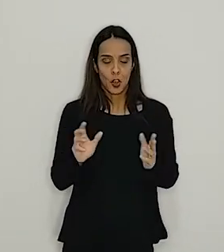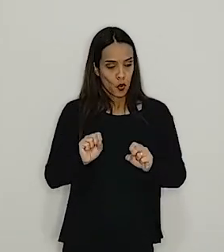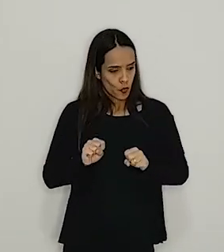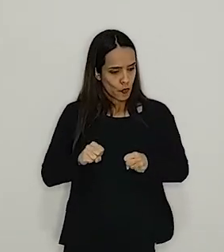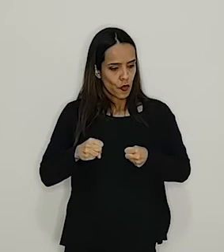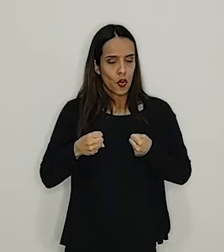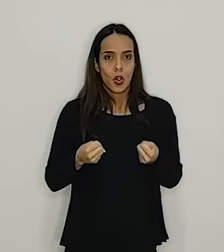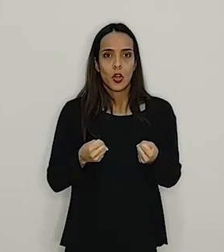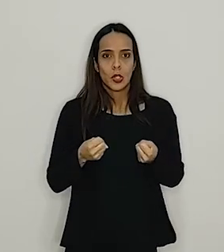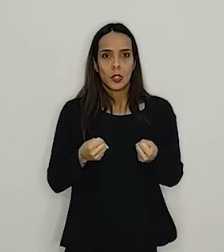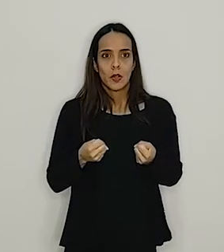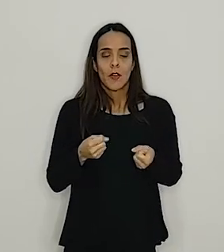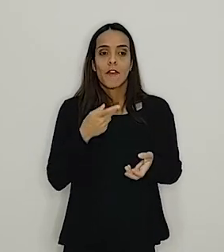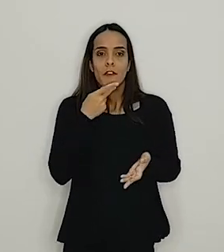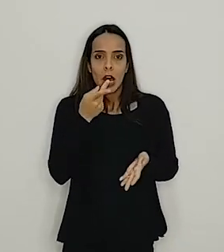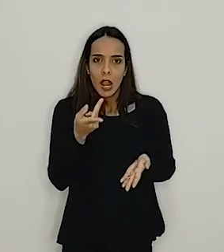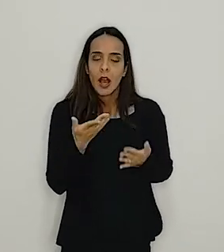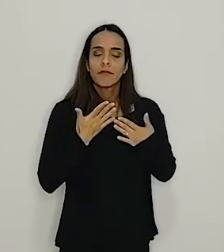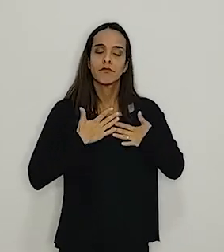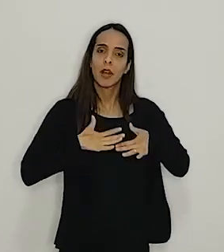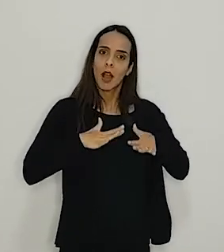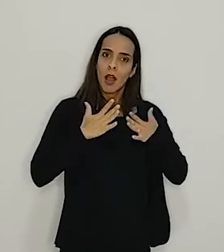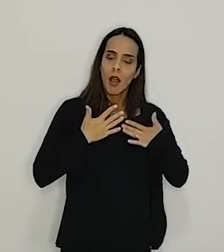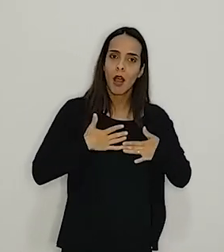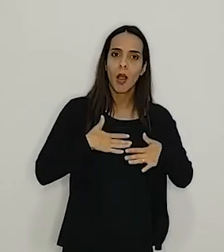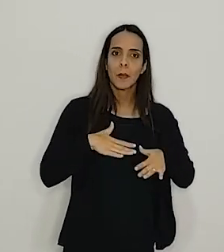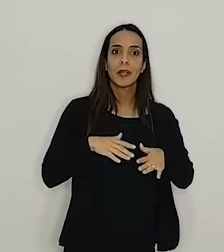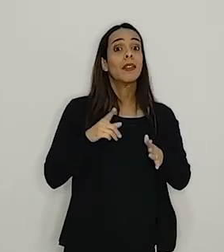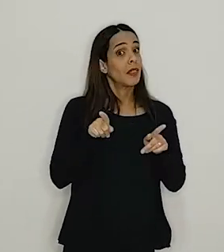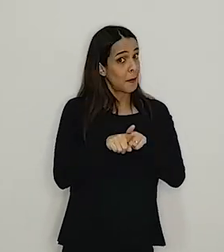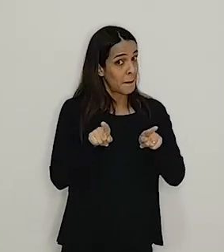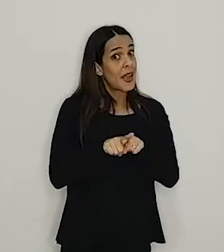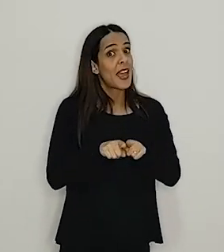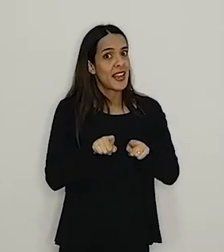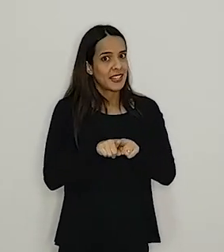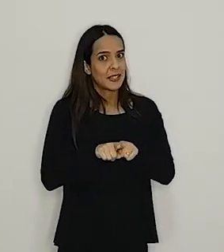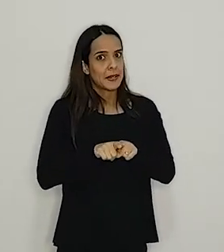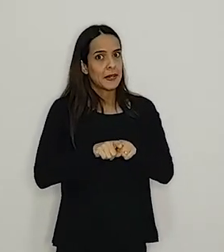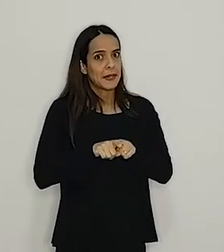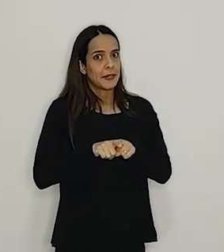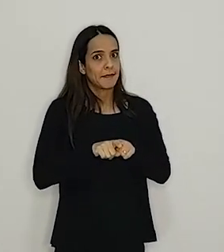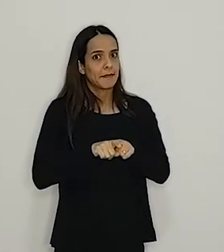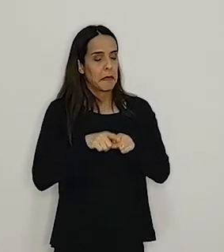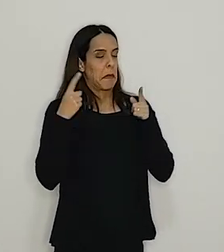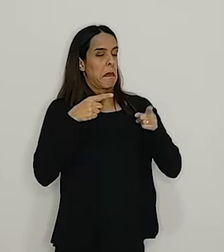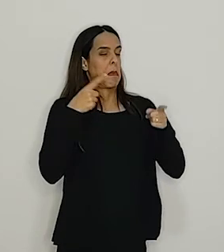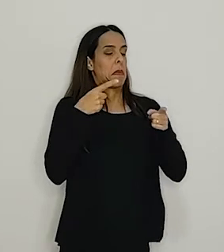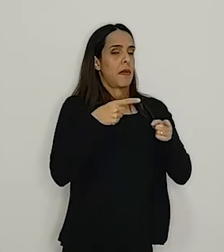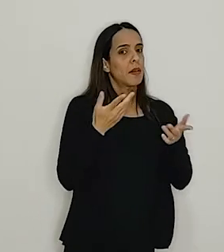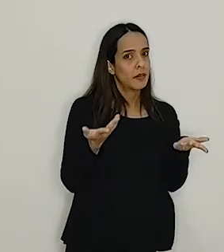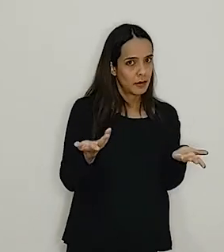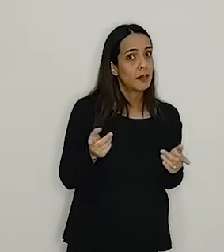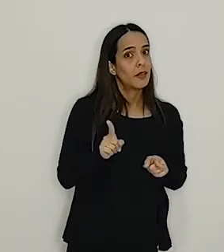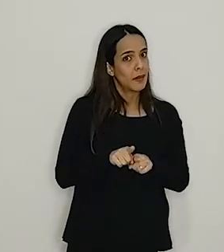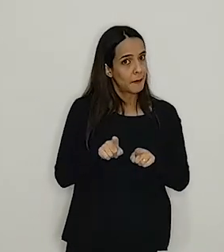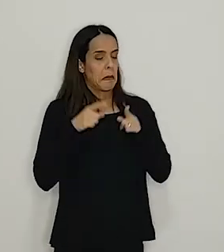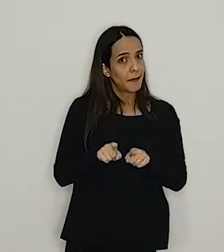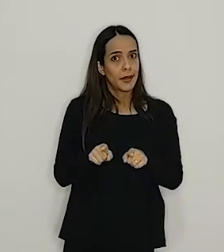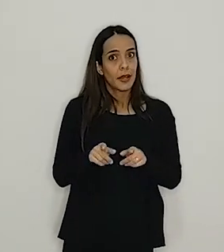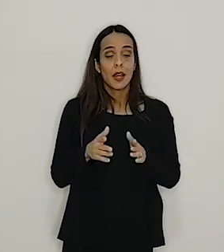não agressiva verbalmente, né? Porque isso é estrutural